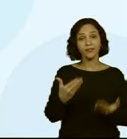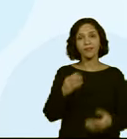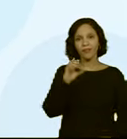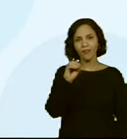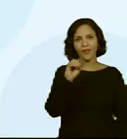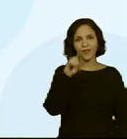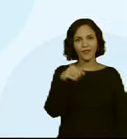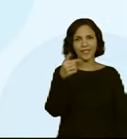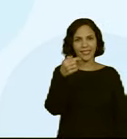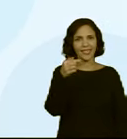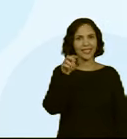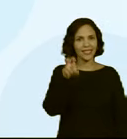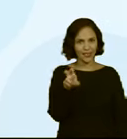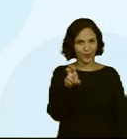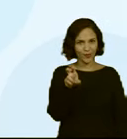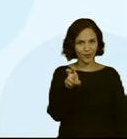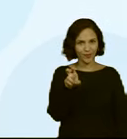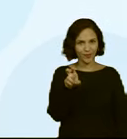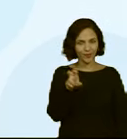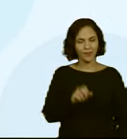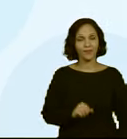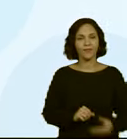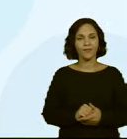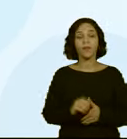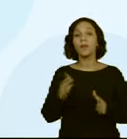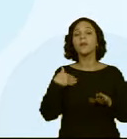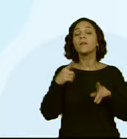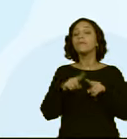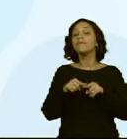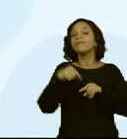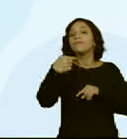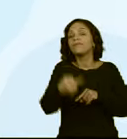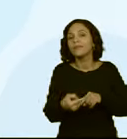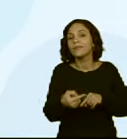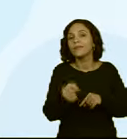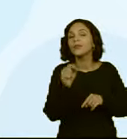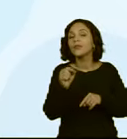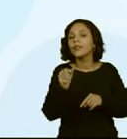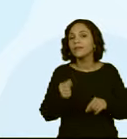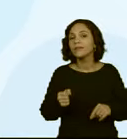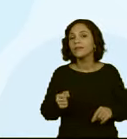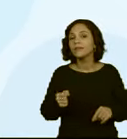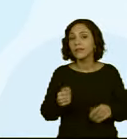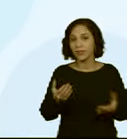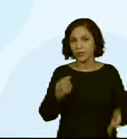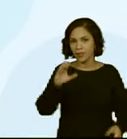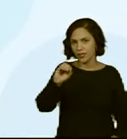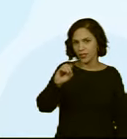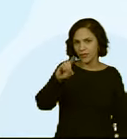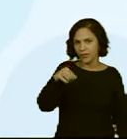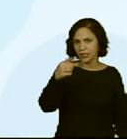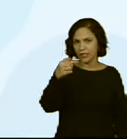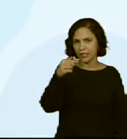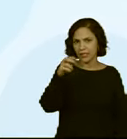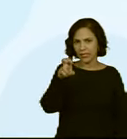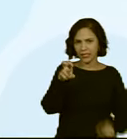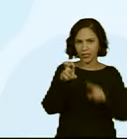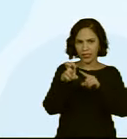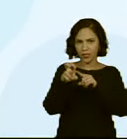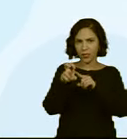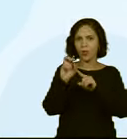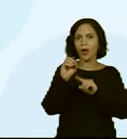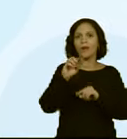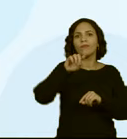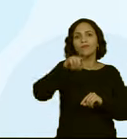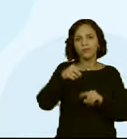075 aqui é o resultado tá próximo passo que que a gente faz 075 não é um percentual